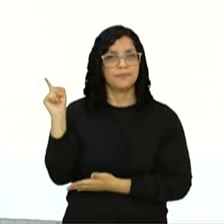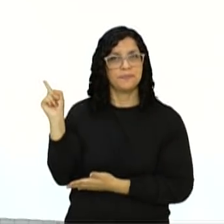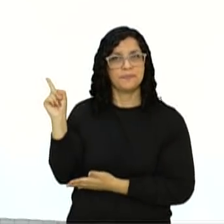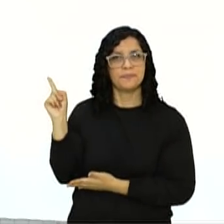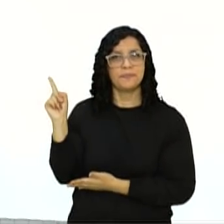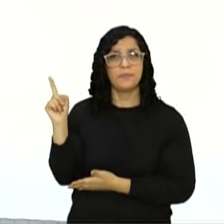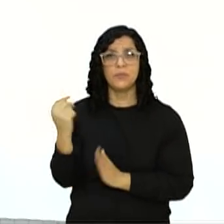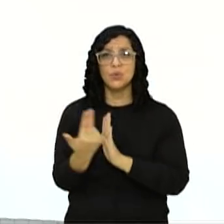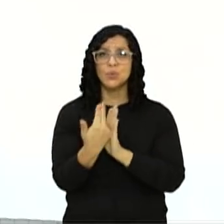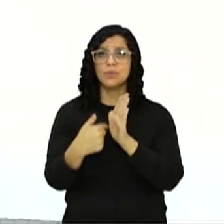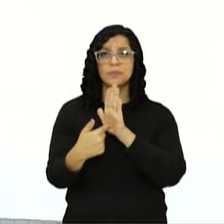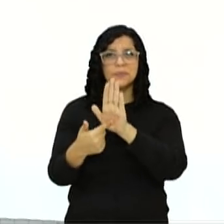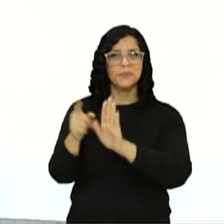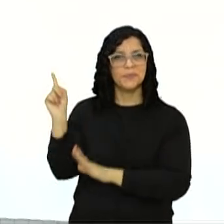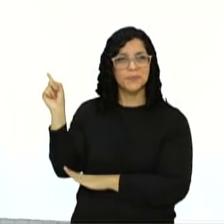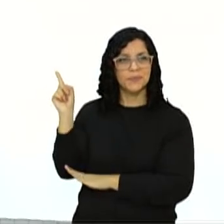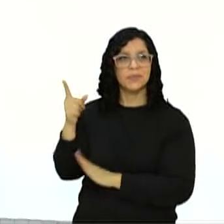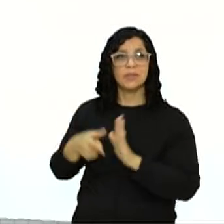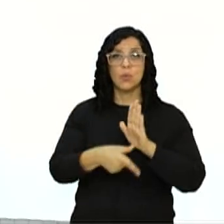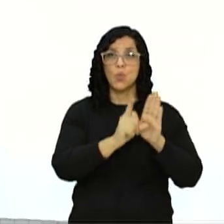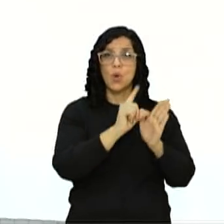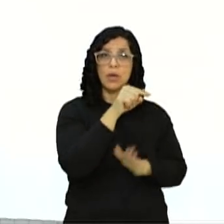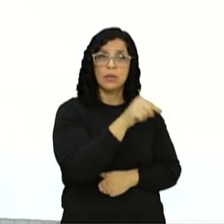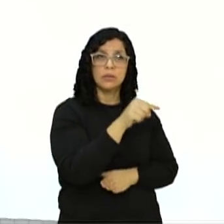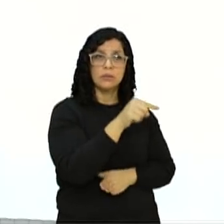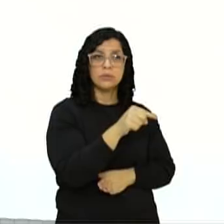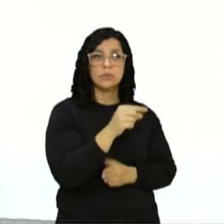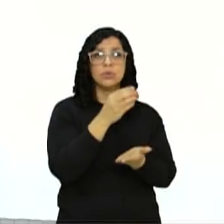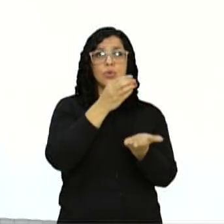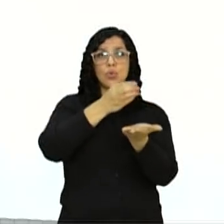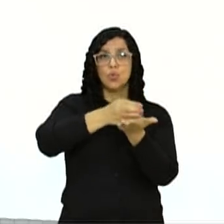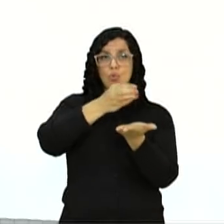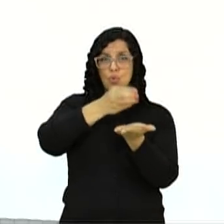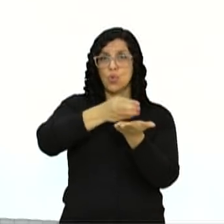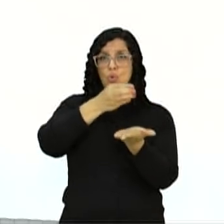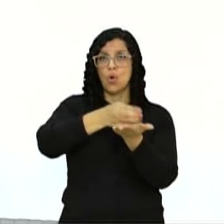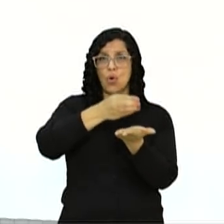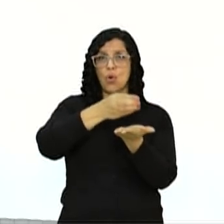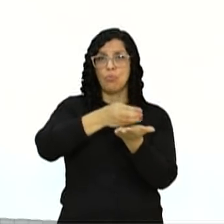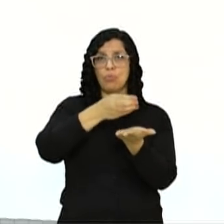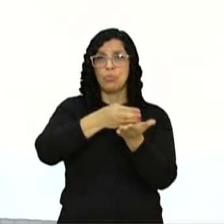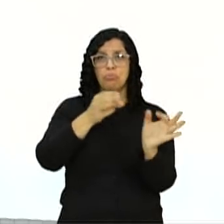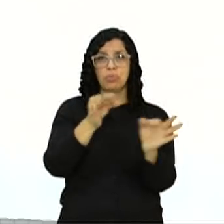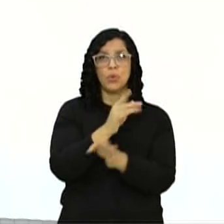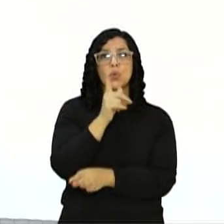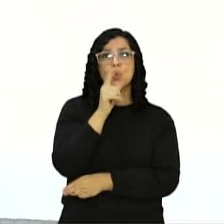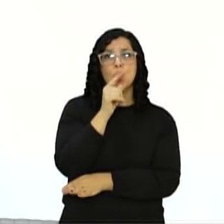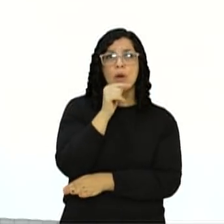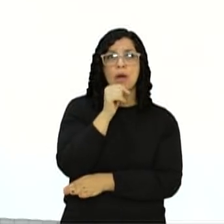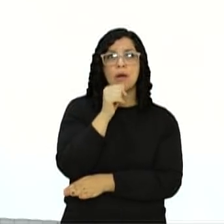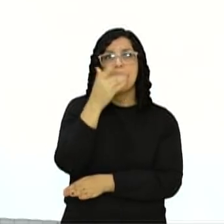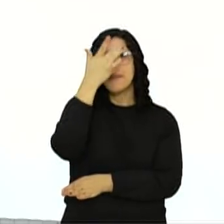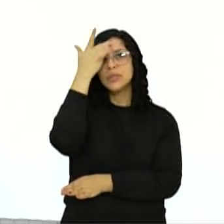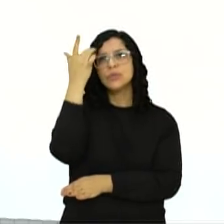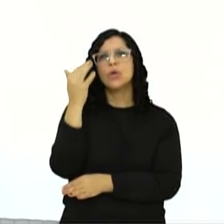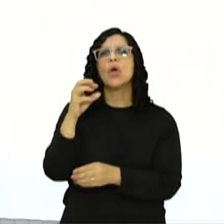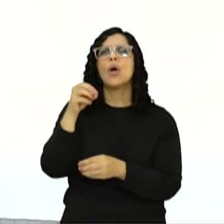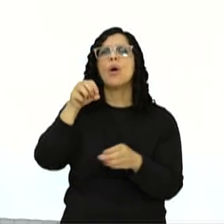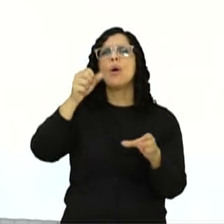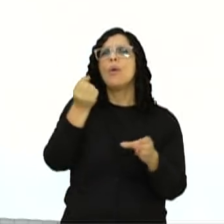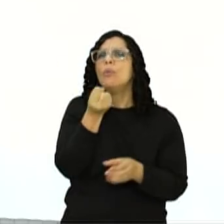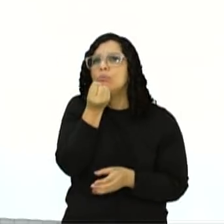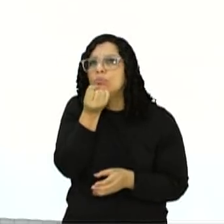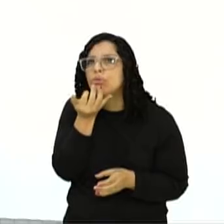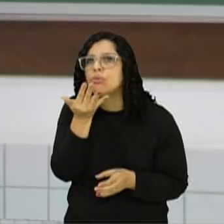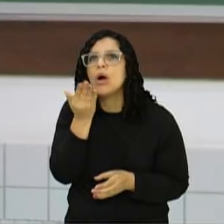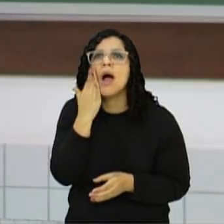está na tela para vocês. O antes, um copo, um becker com água, e alguém está colocando ali um pozinho